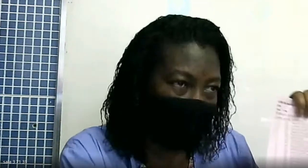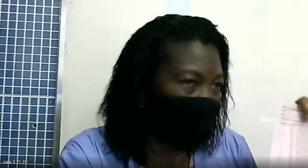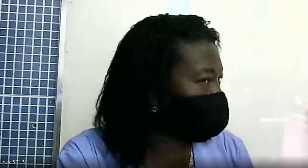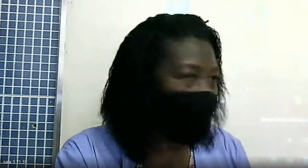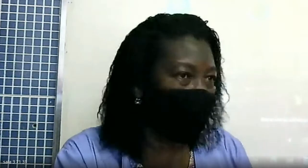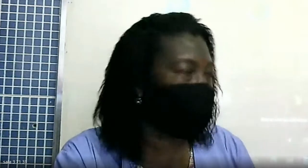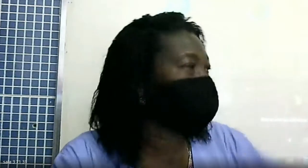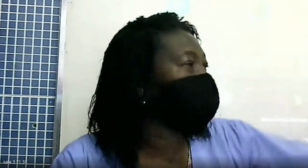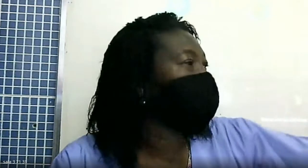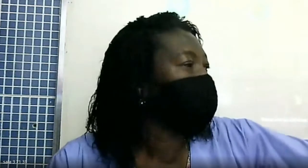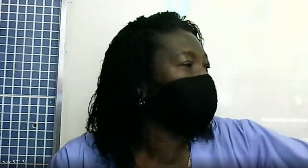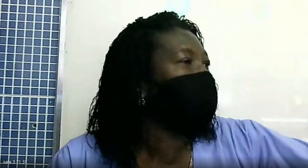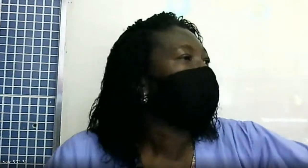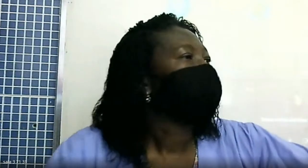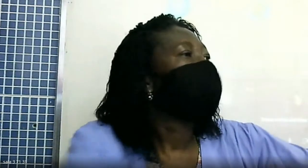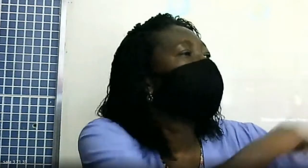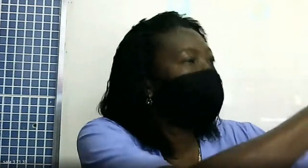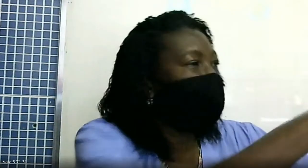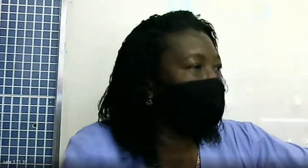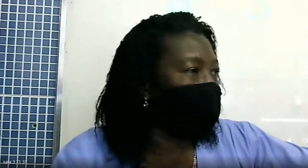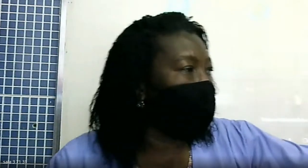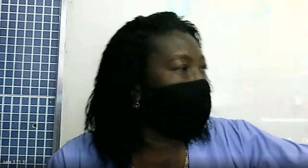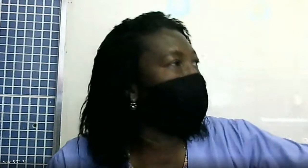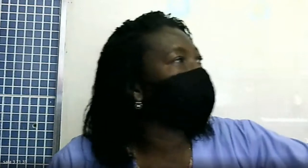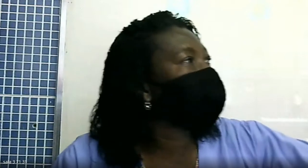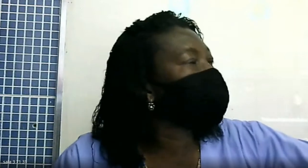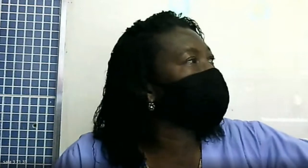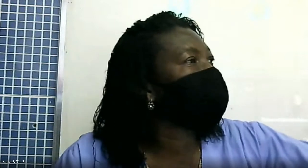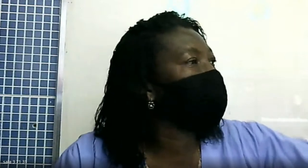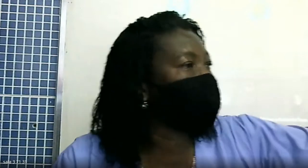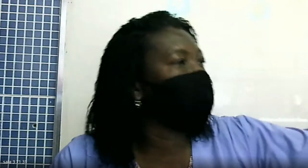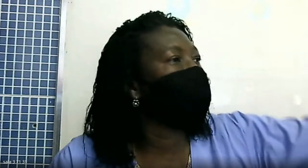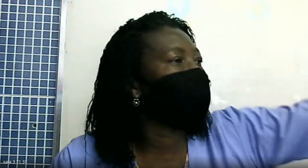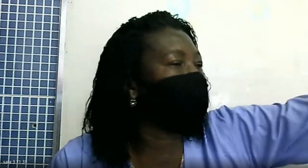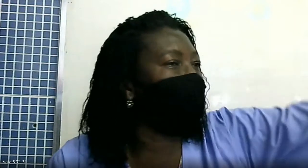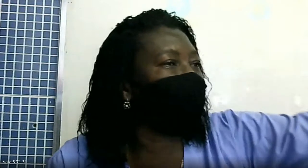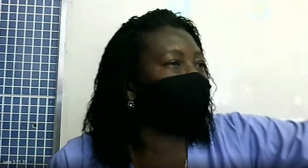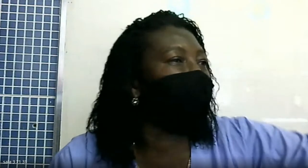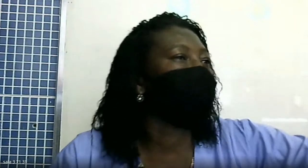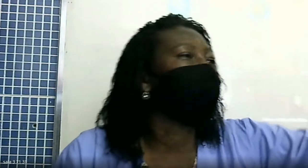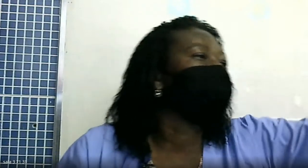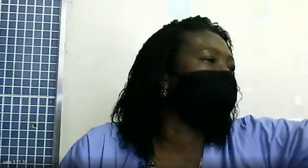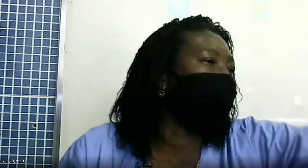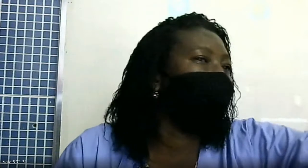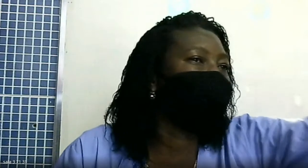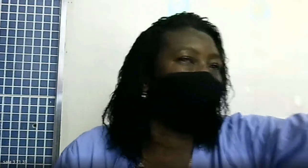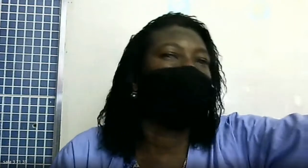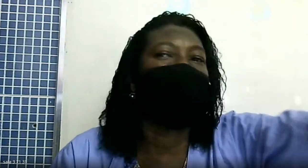bom? Só isso. Vamos por fileira, tá? Aí você assina, passa para o colega de trás, depois